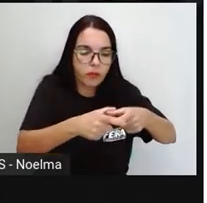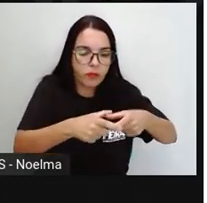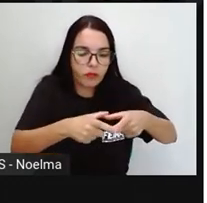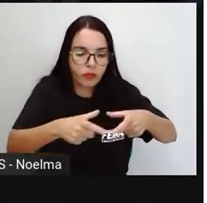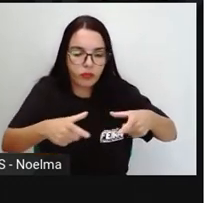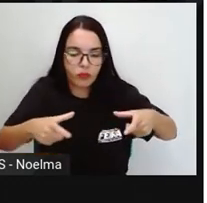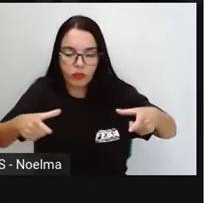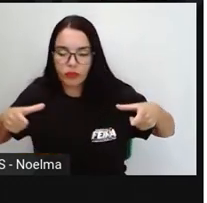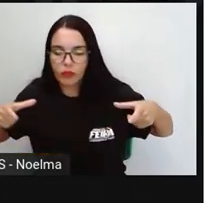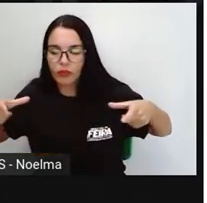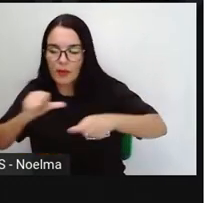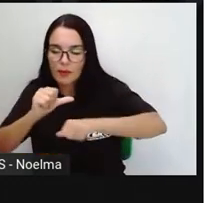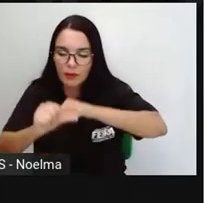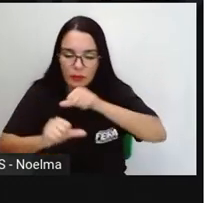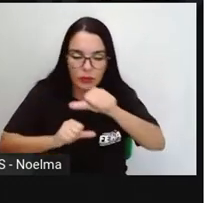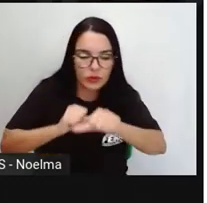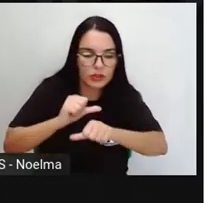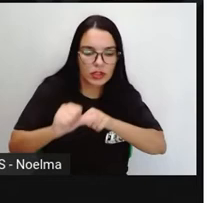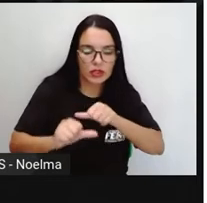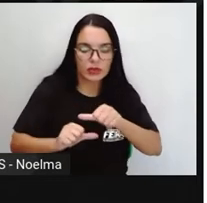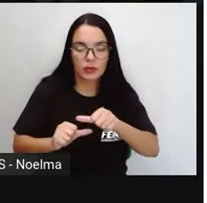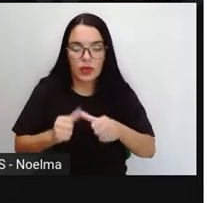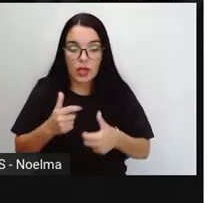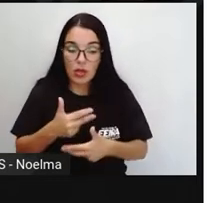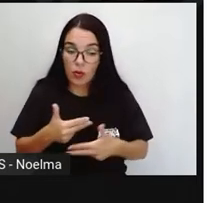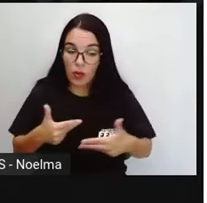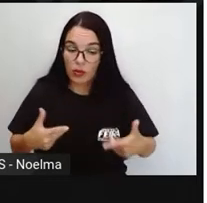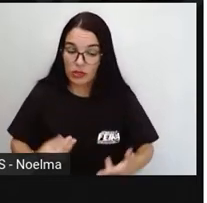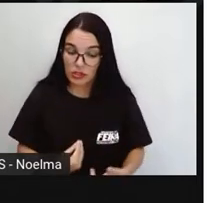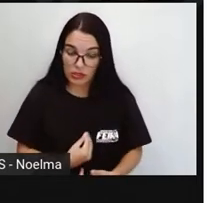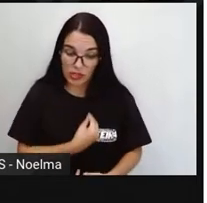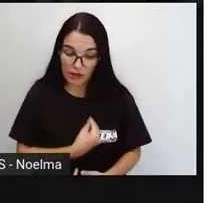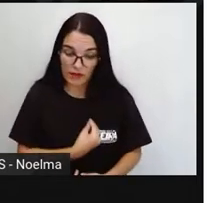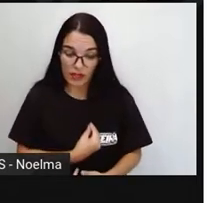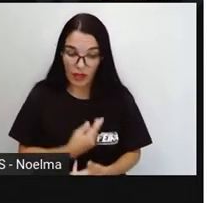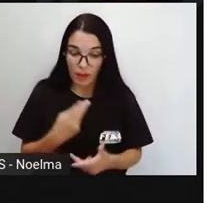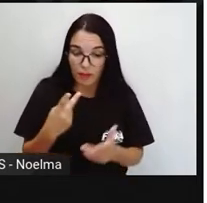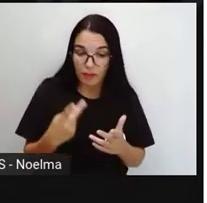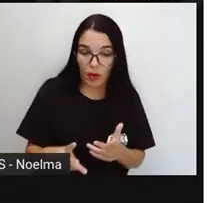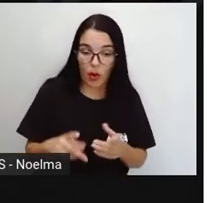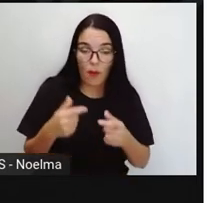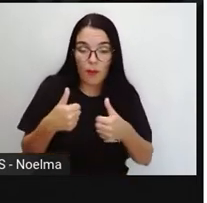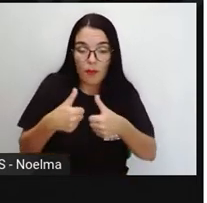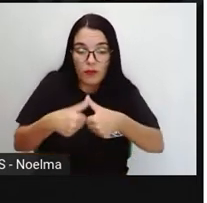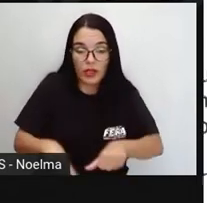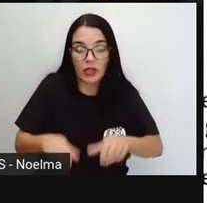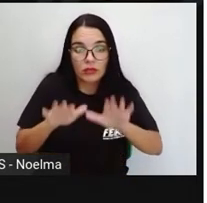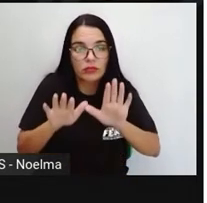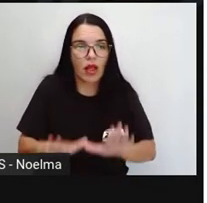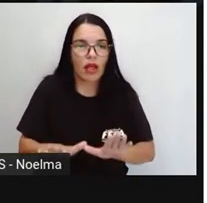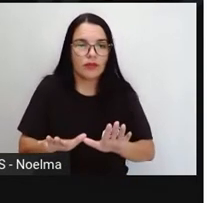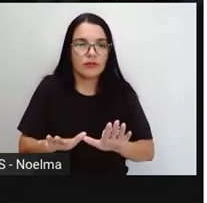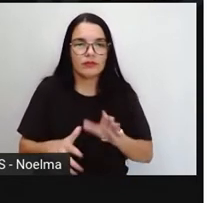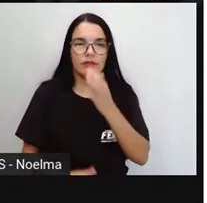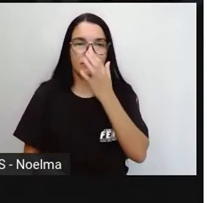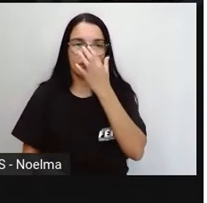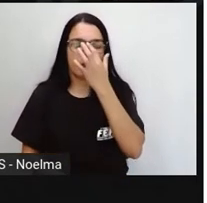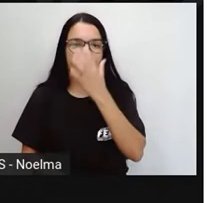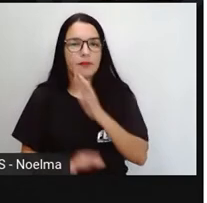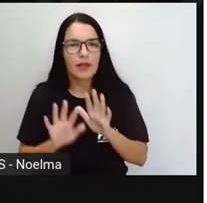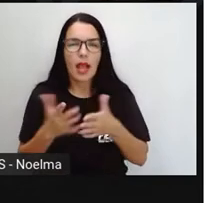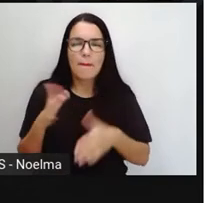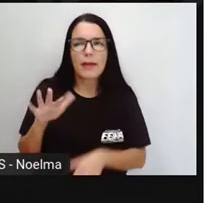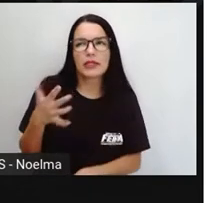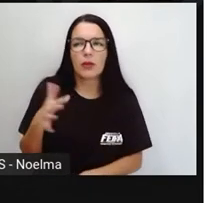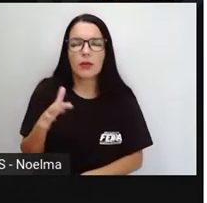mudar os seus hábitos de vida para que ele consiga, né, permanecer, no mesmo lugar. E aí,